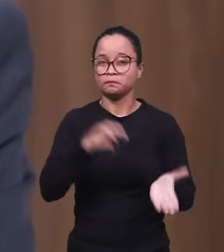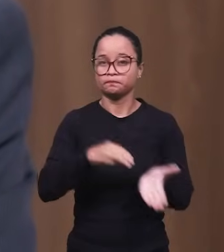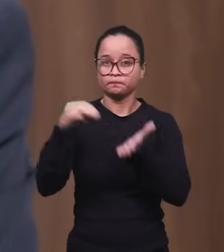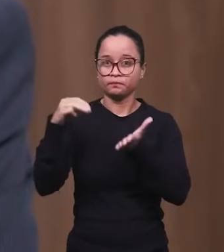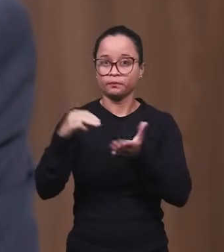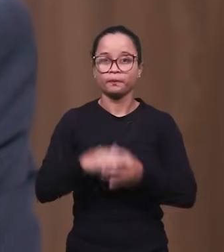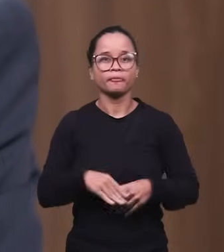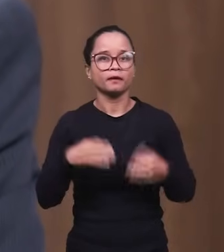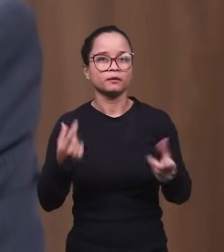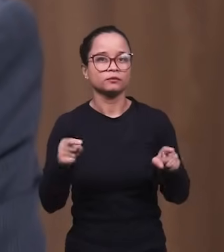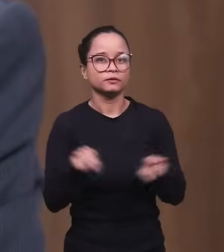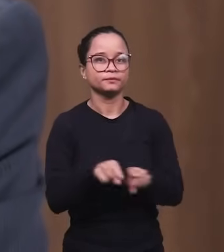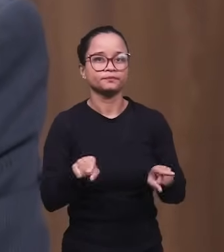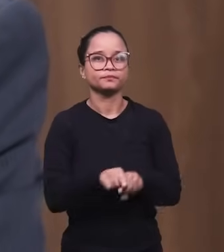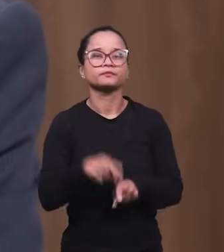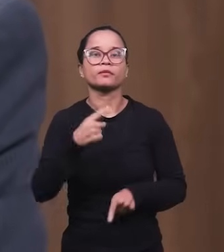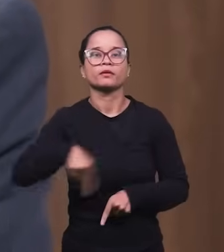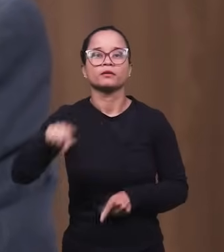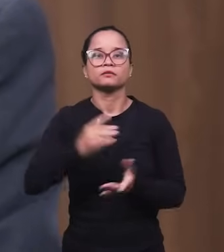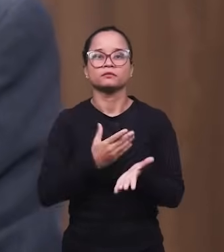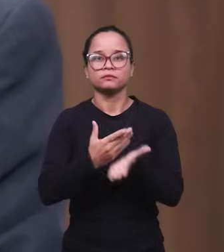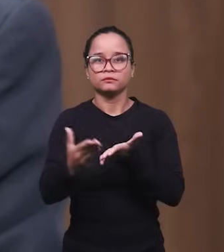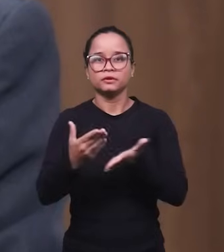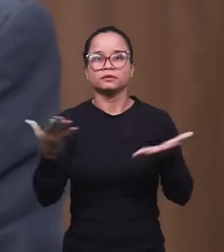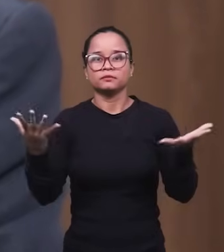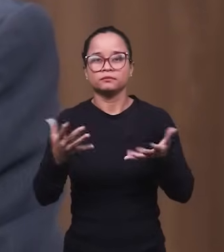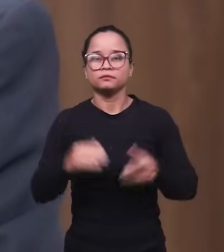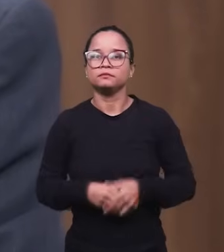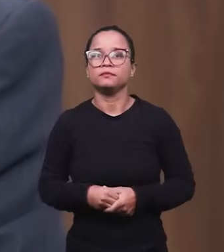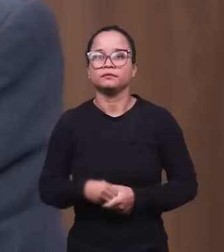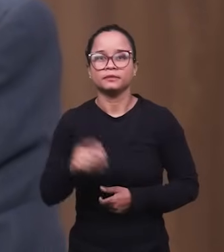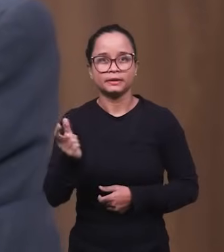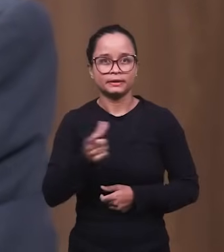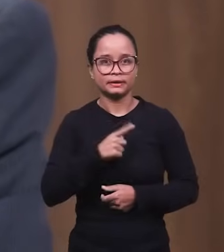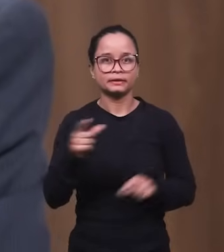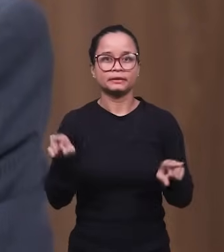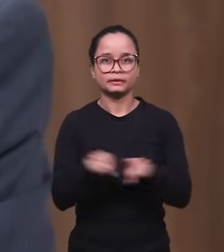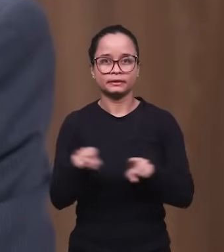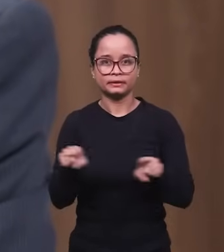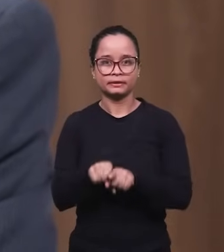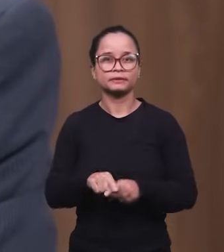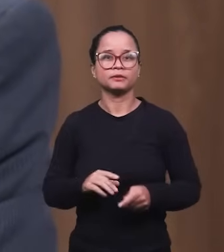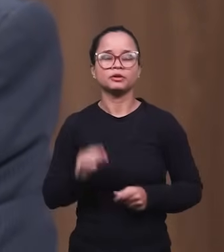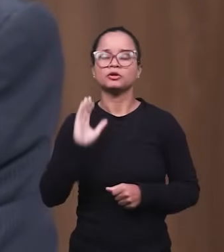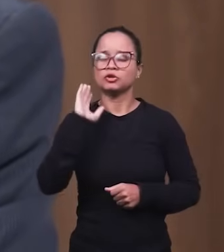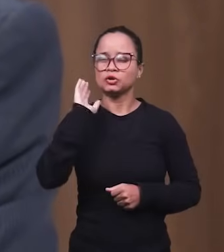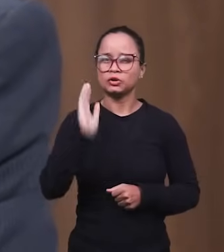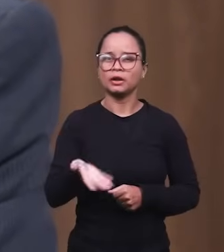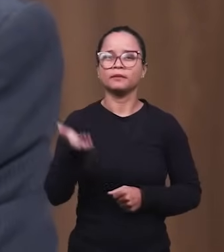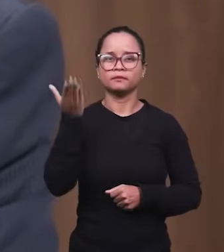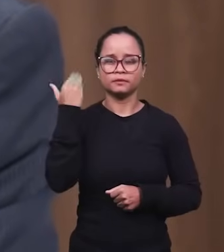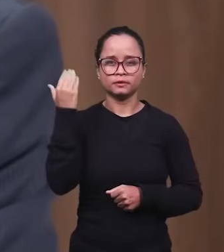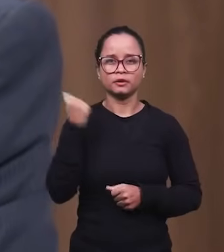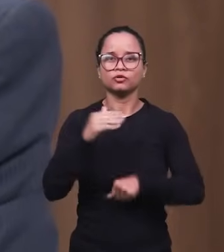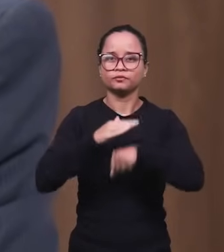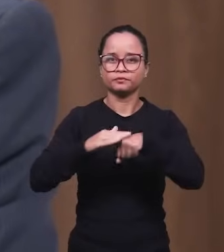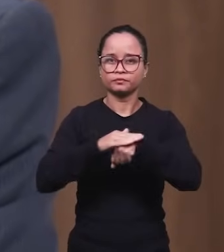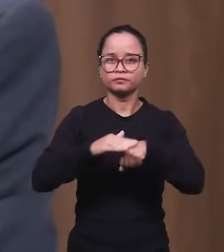YouTube. E além disso, como nós mencionamos na introdução, nós tivemos um episódio já que conversamos a